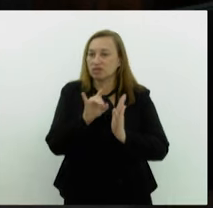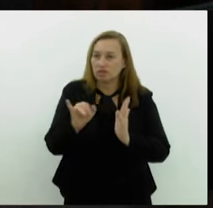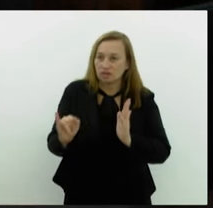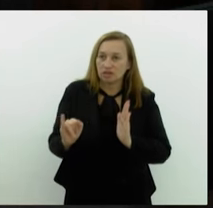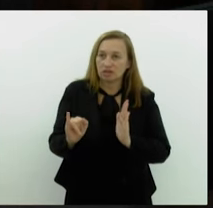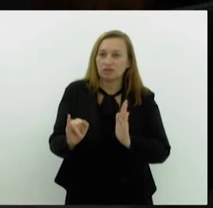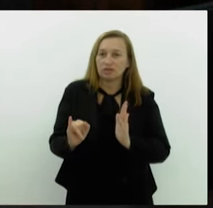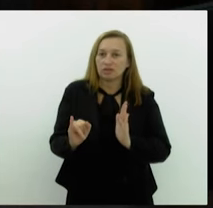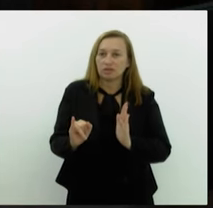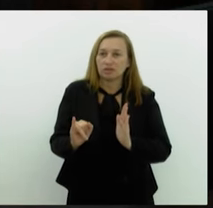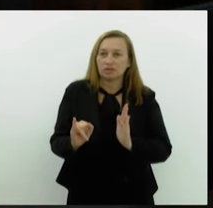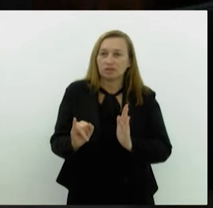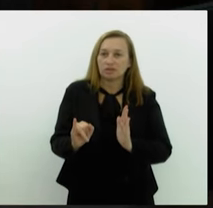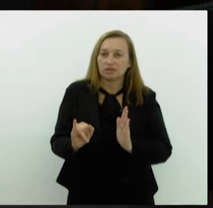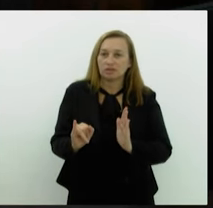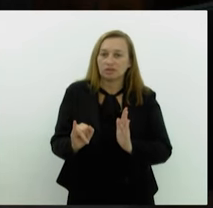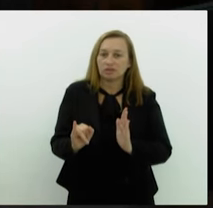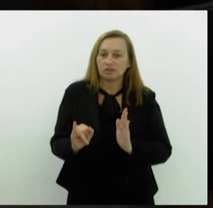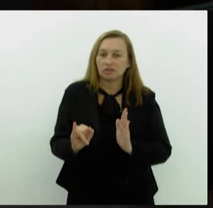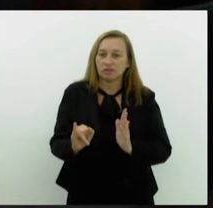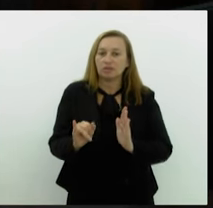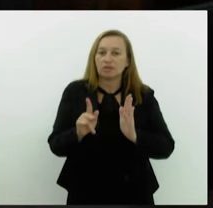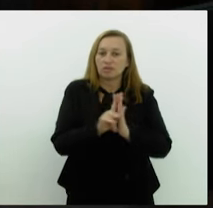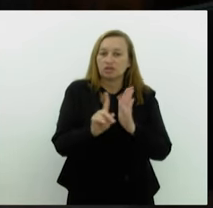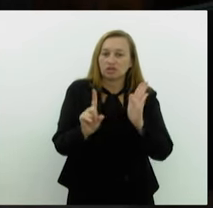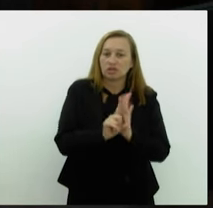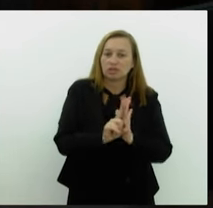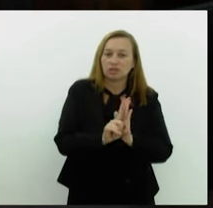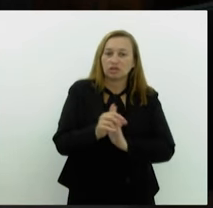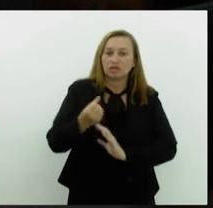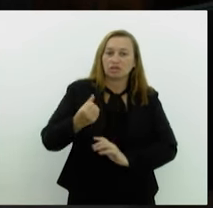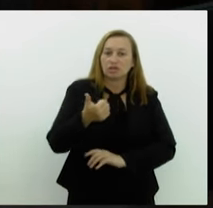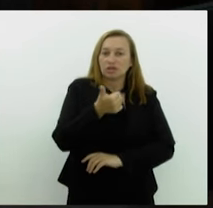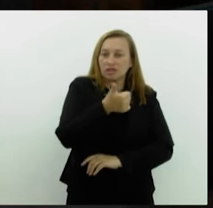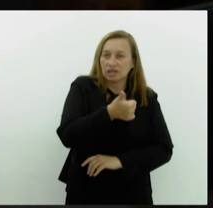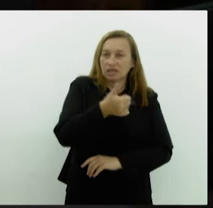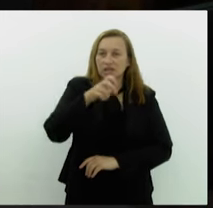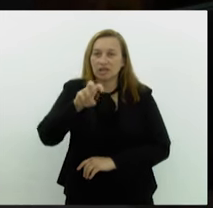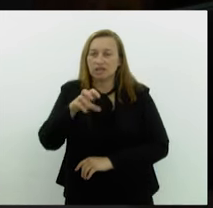dia do projeto de lei número